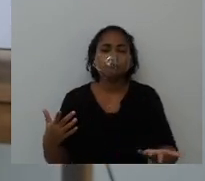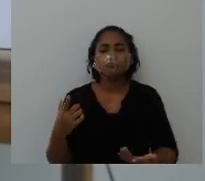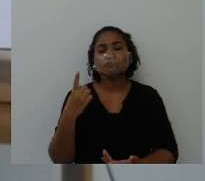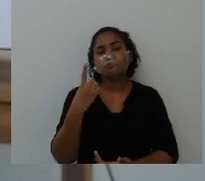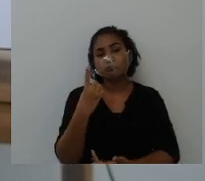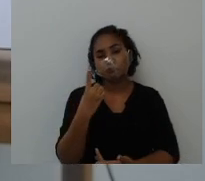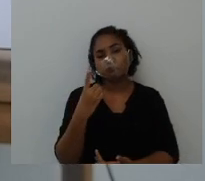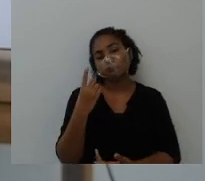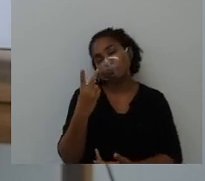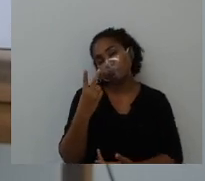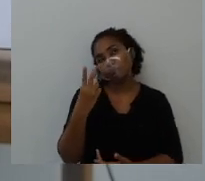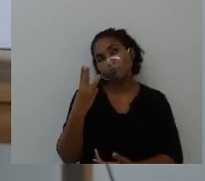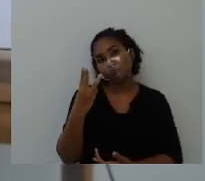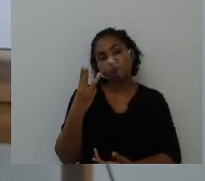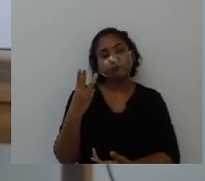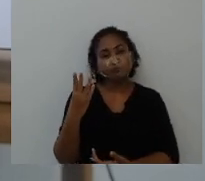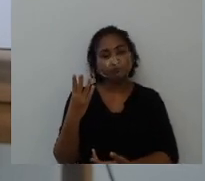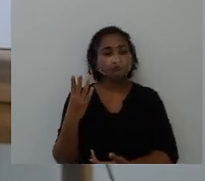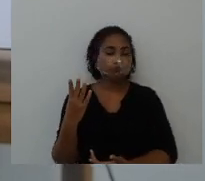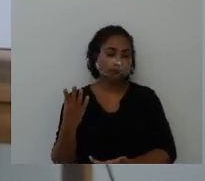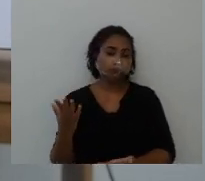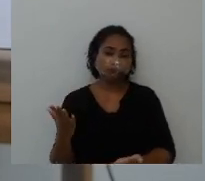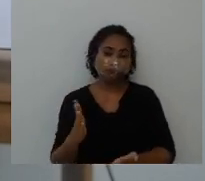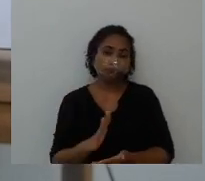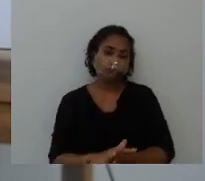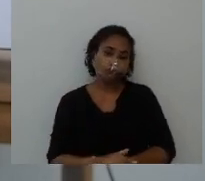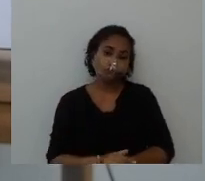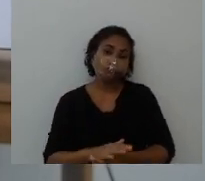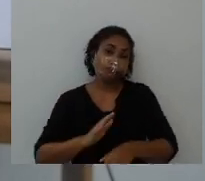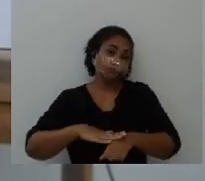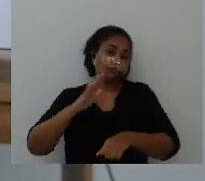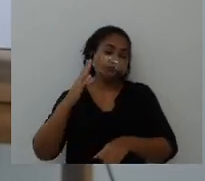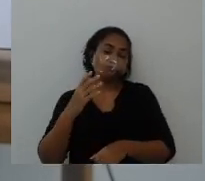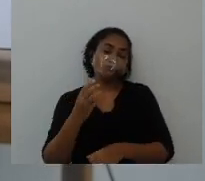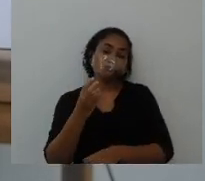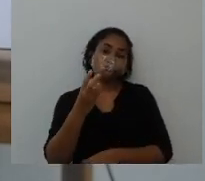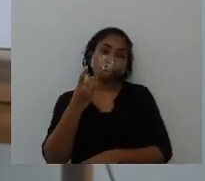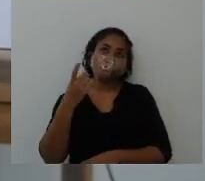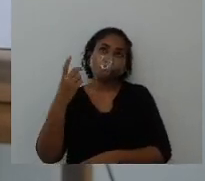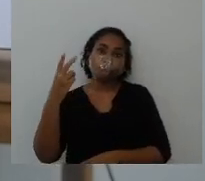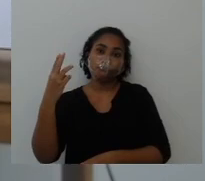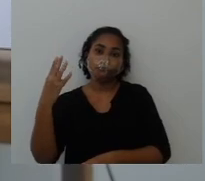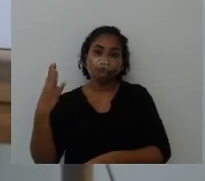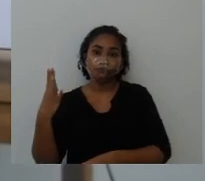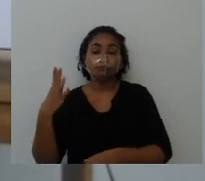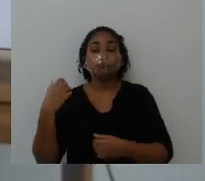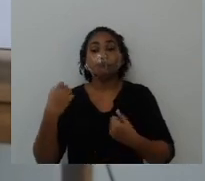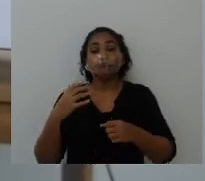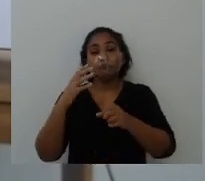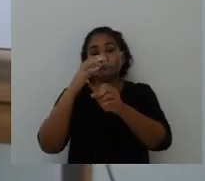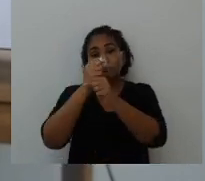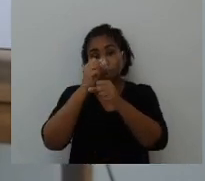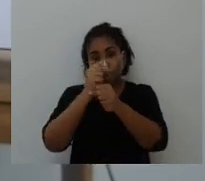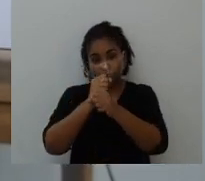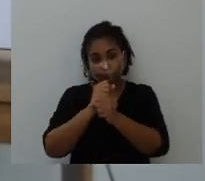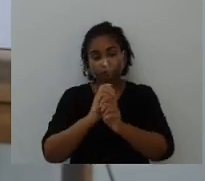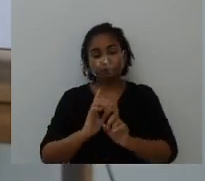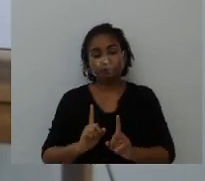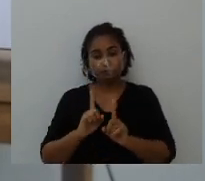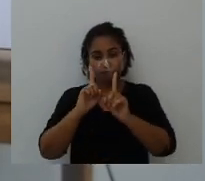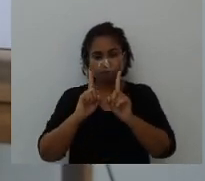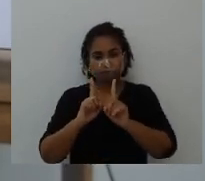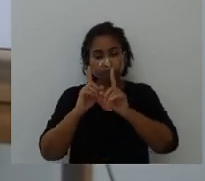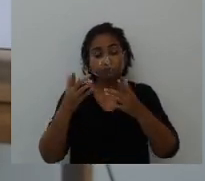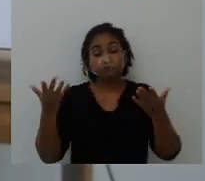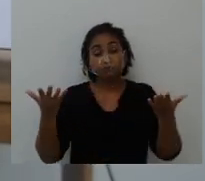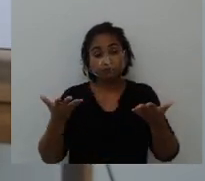uma, Paulinho tem duas, Paulinho tem três, Paulinho tem mais do que três. O que é que eu vou fazer? Você vai somar todas elas.